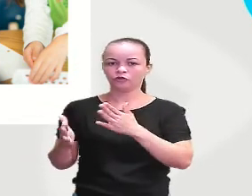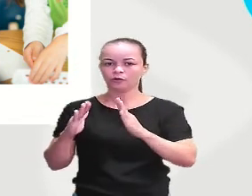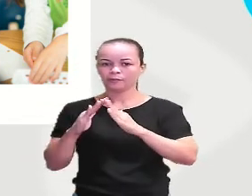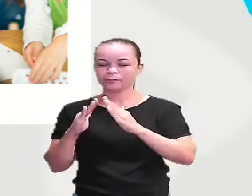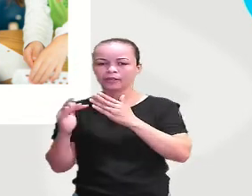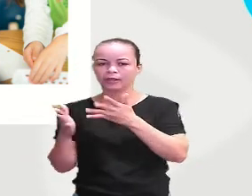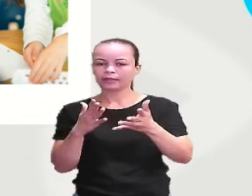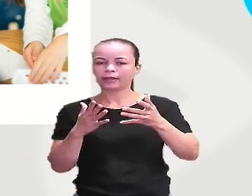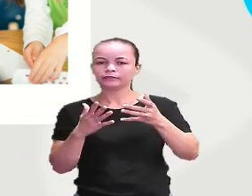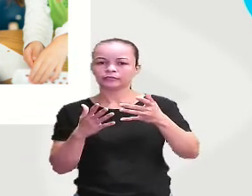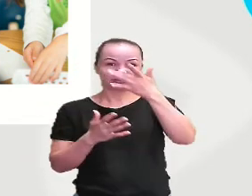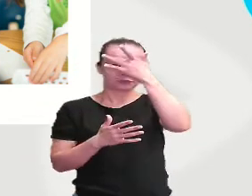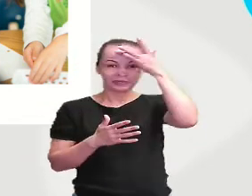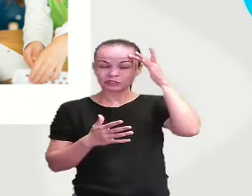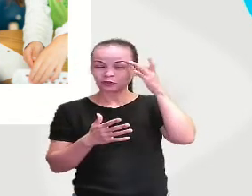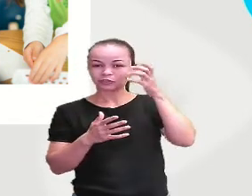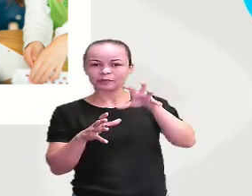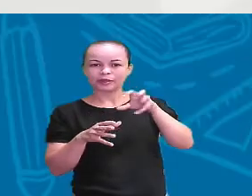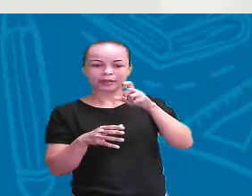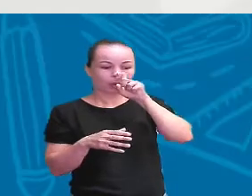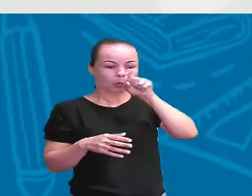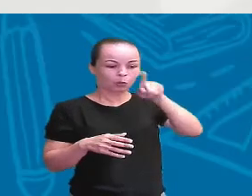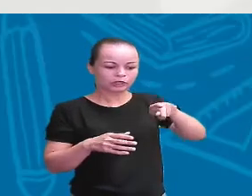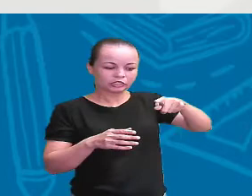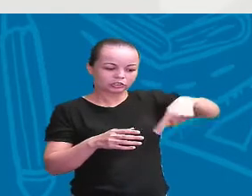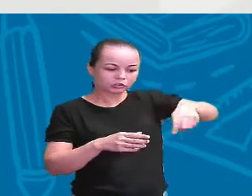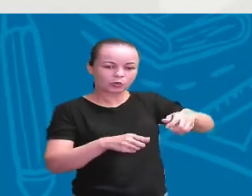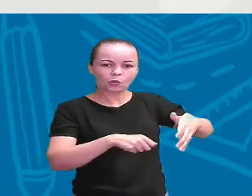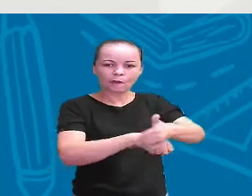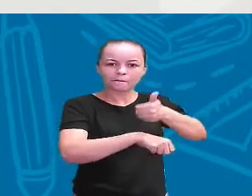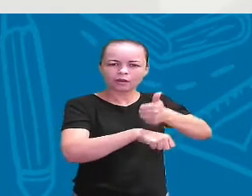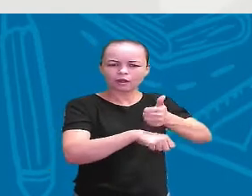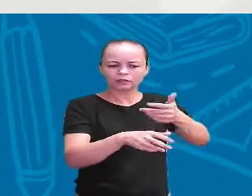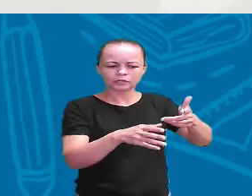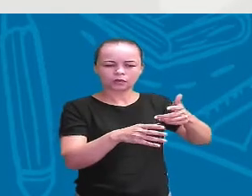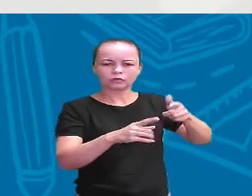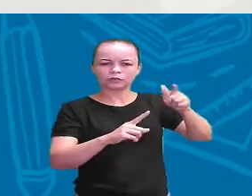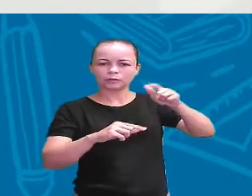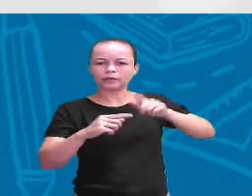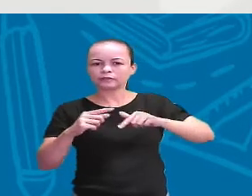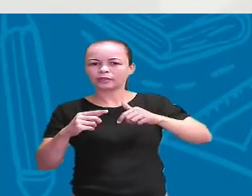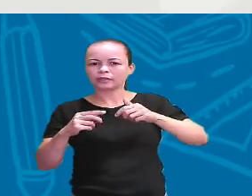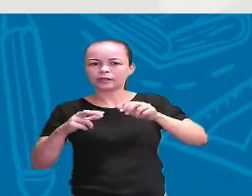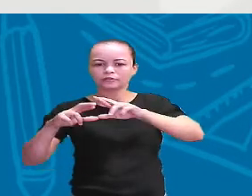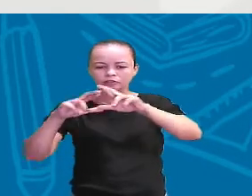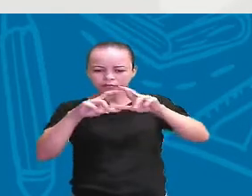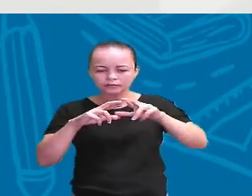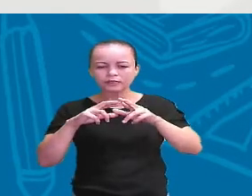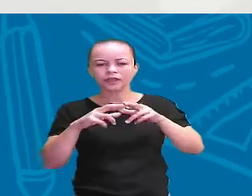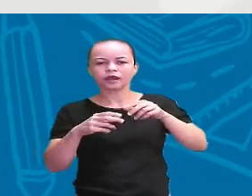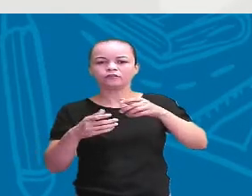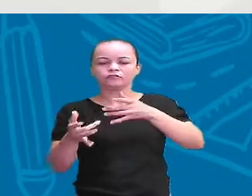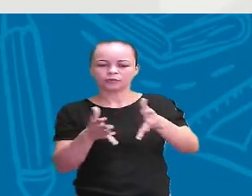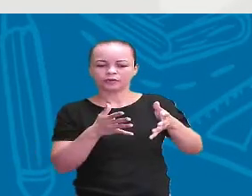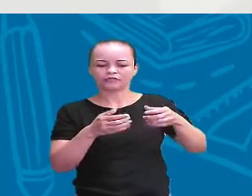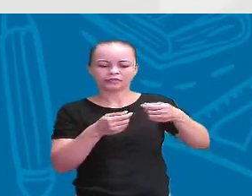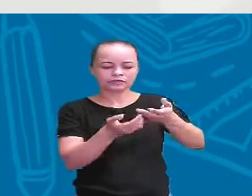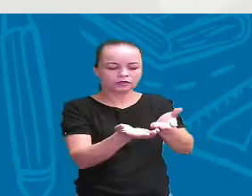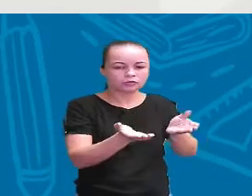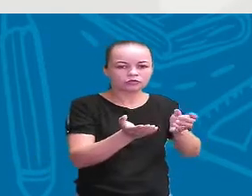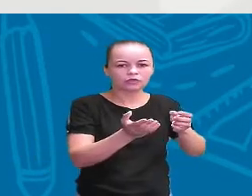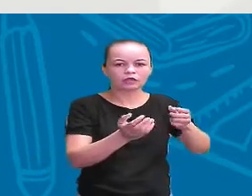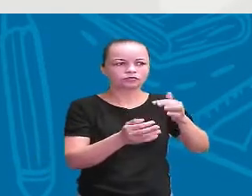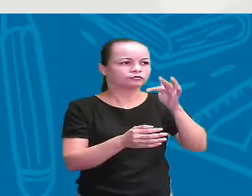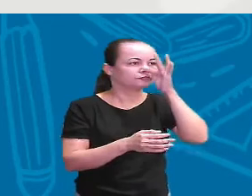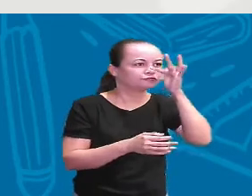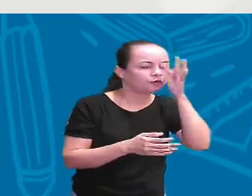uma pequena pracinha, onde utilizaram, né, materiais recicláveis para poder fazer um jarrinho de